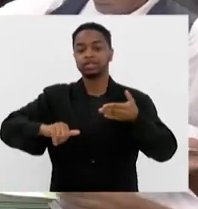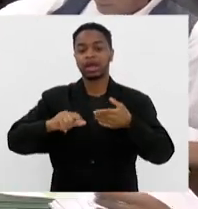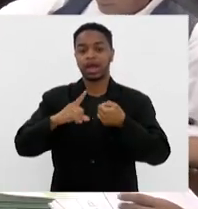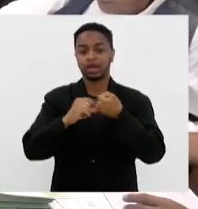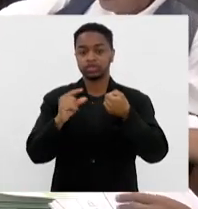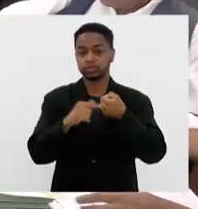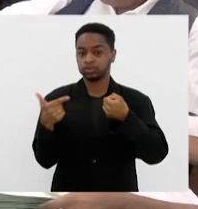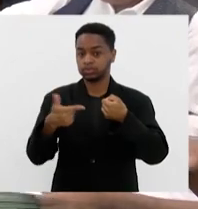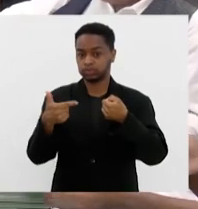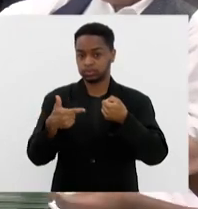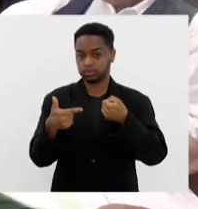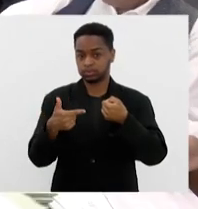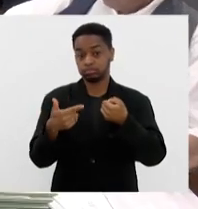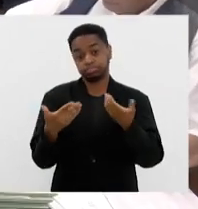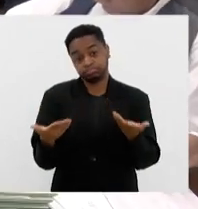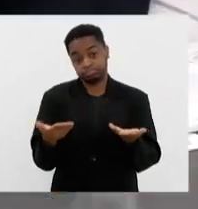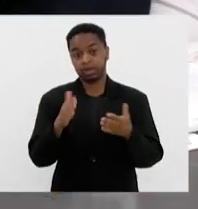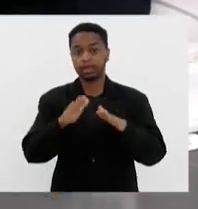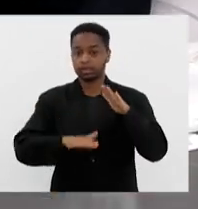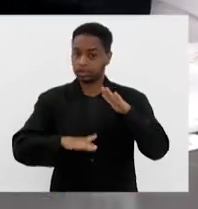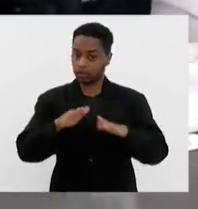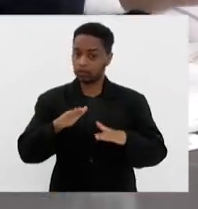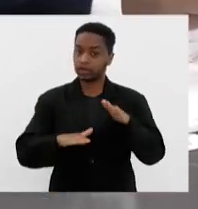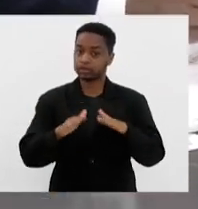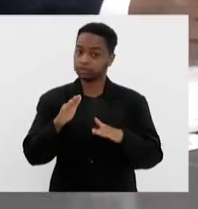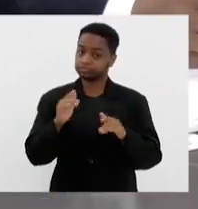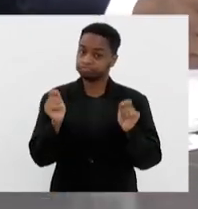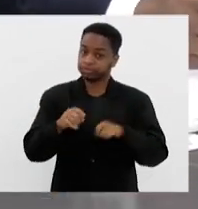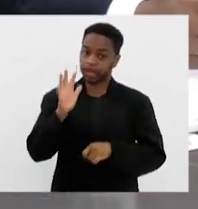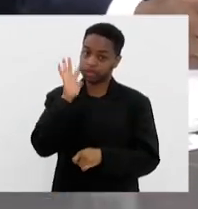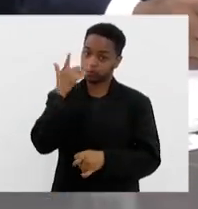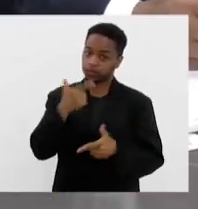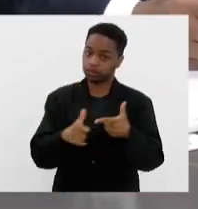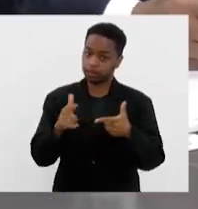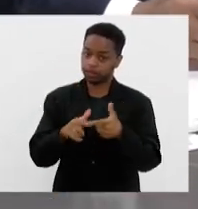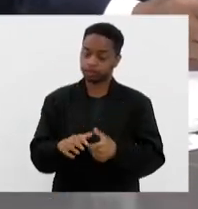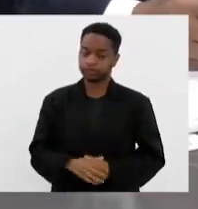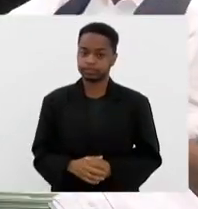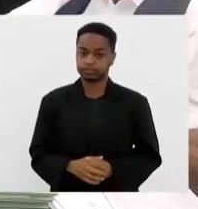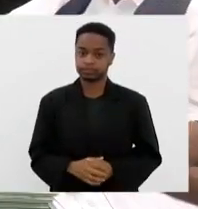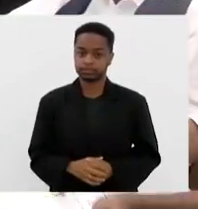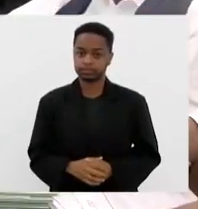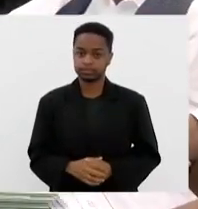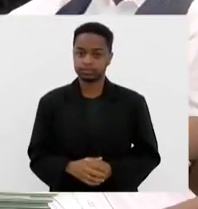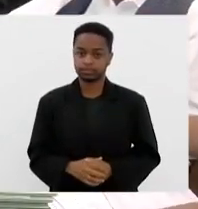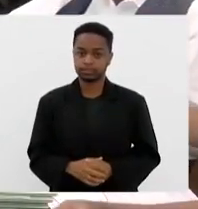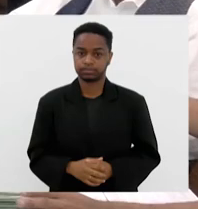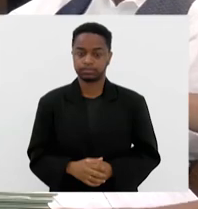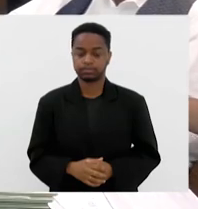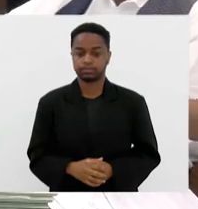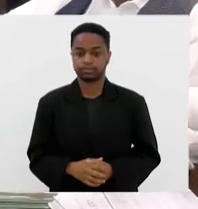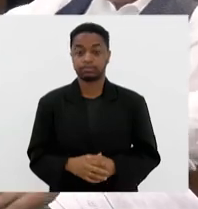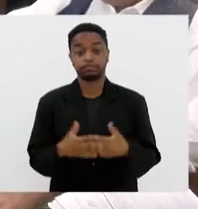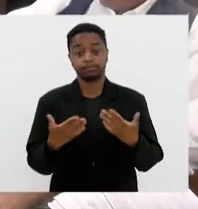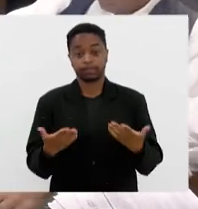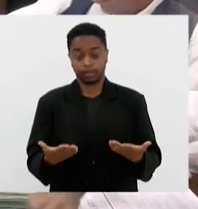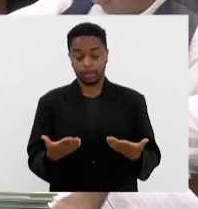2º, que talvez também resolvesse o acelero. Porque aí, o deputado